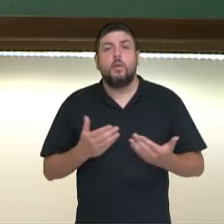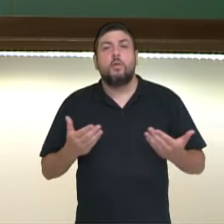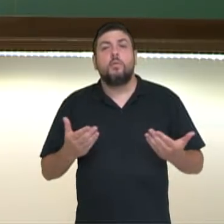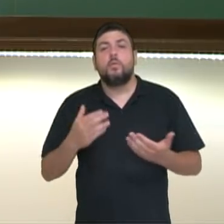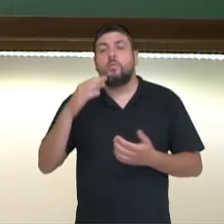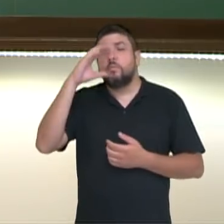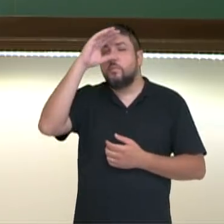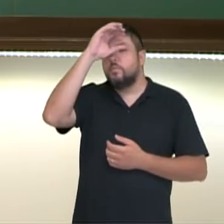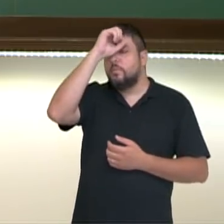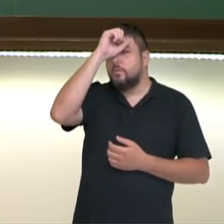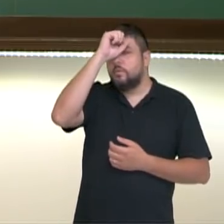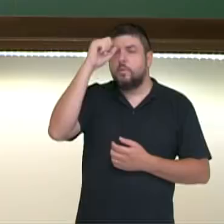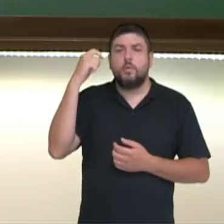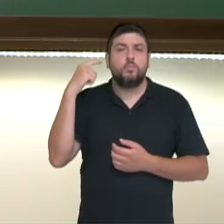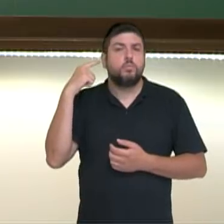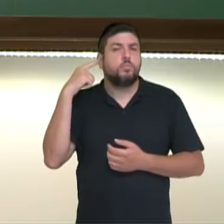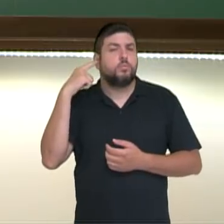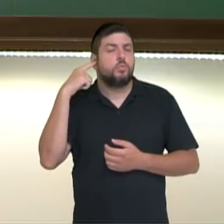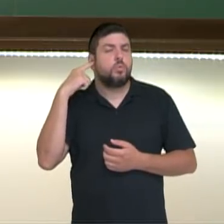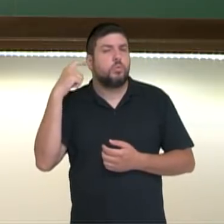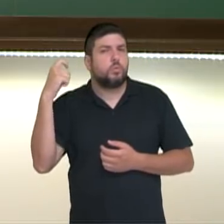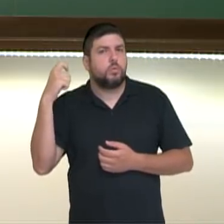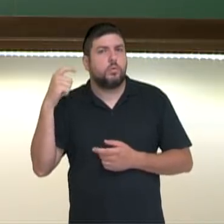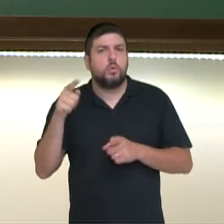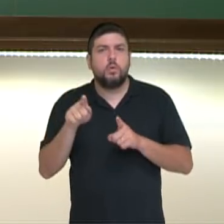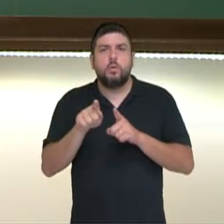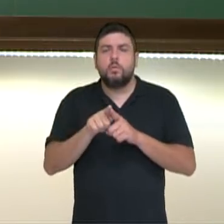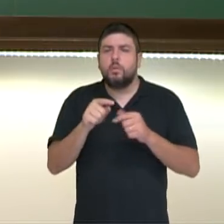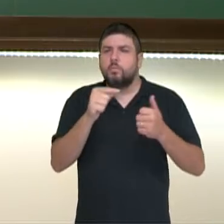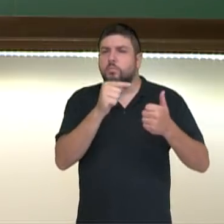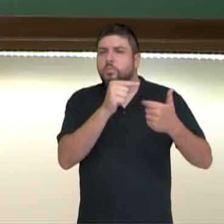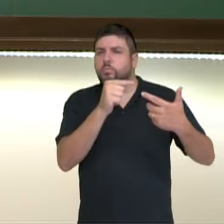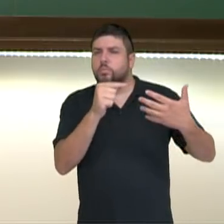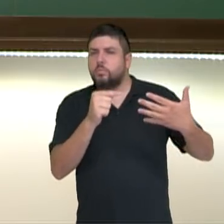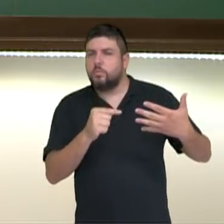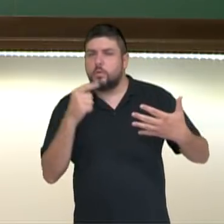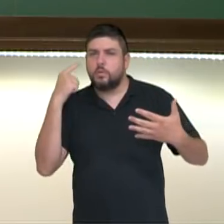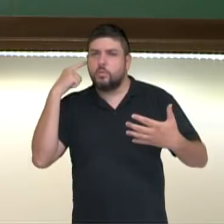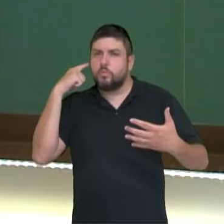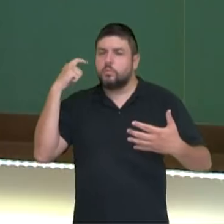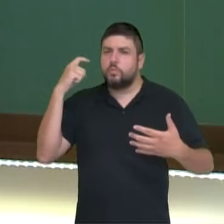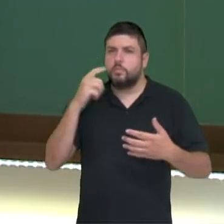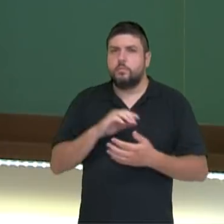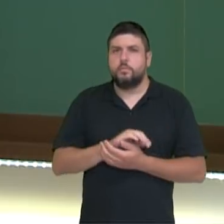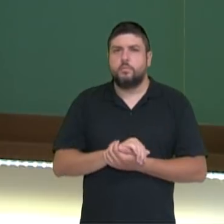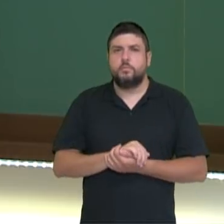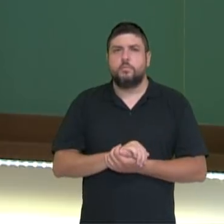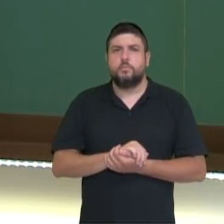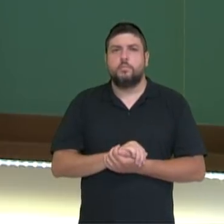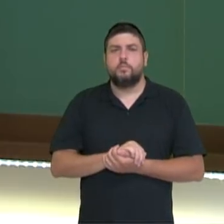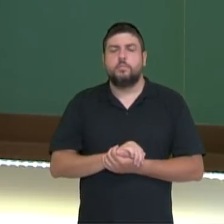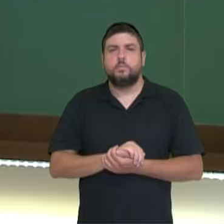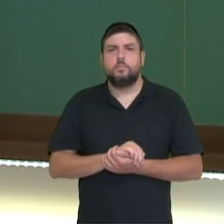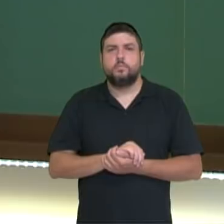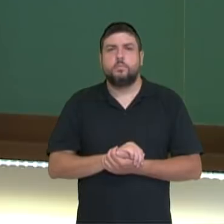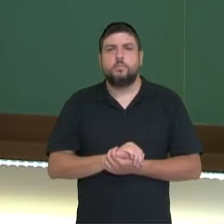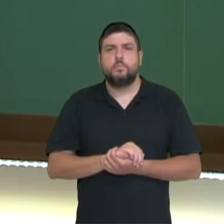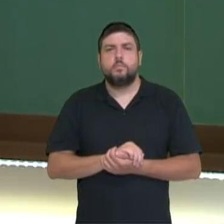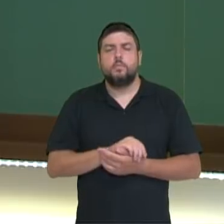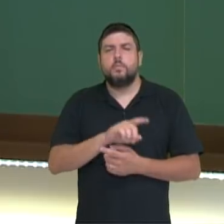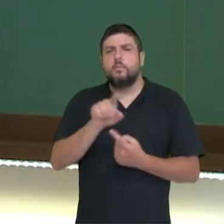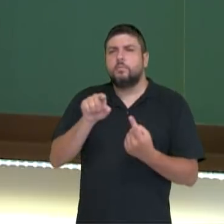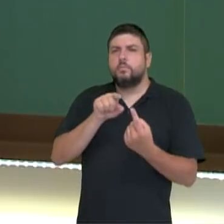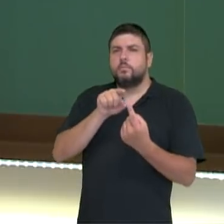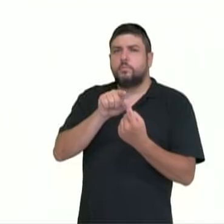sobre o som e os parâmetros sonoros. Quais são os objetivos desta aula?